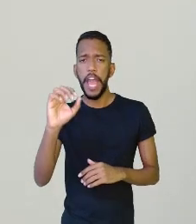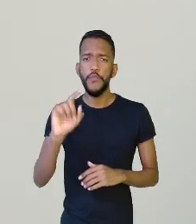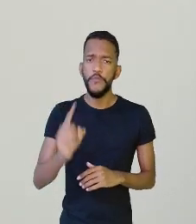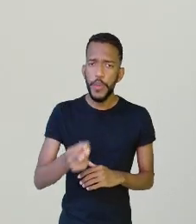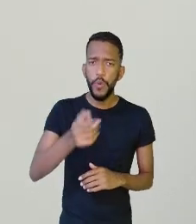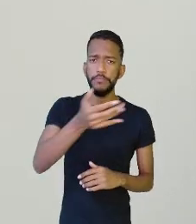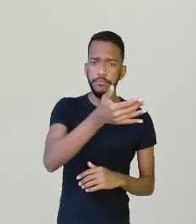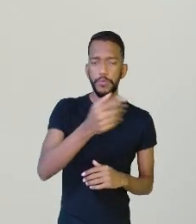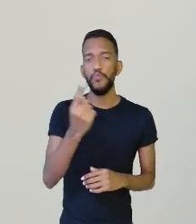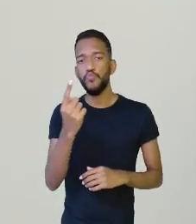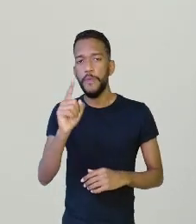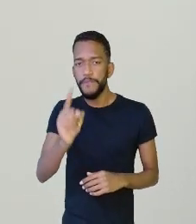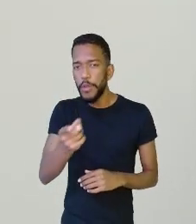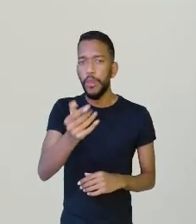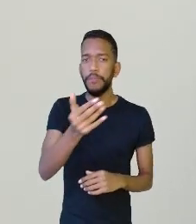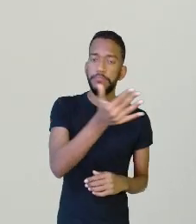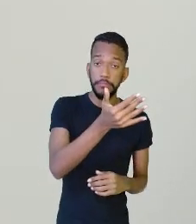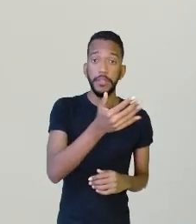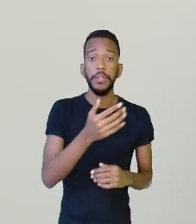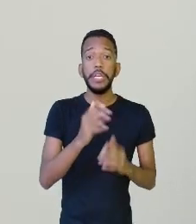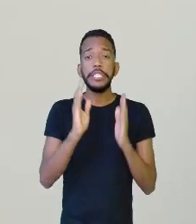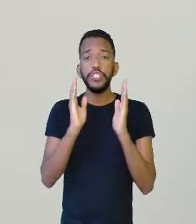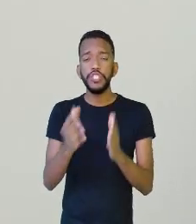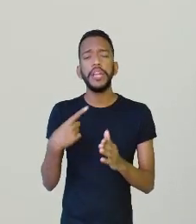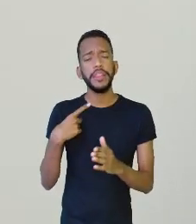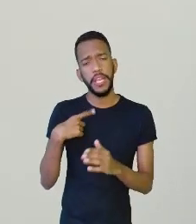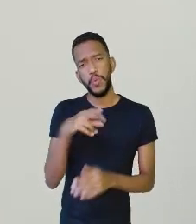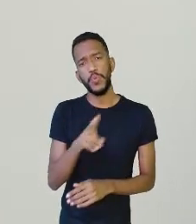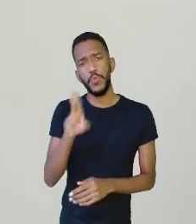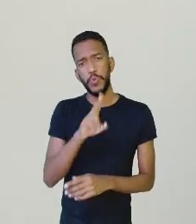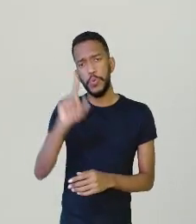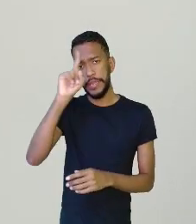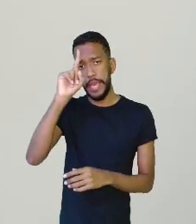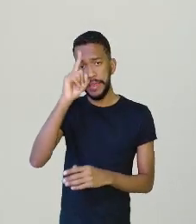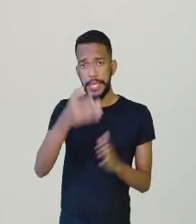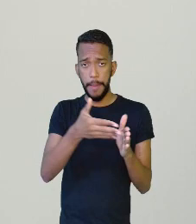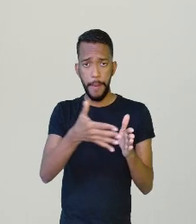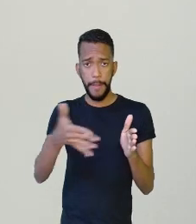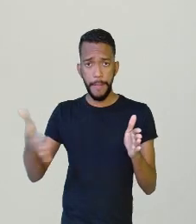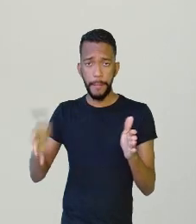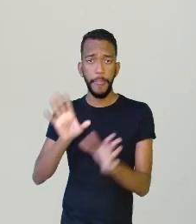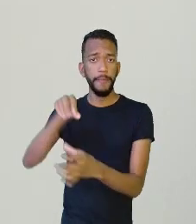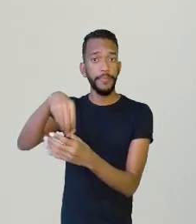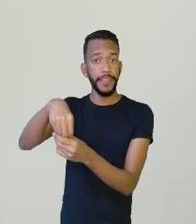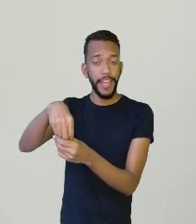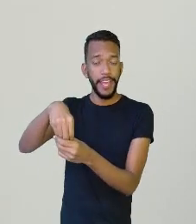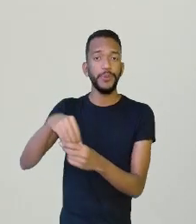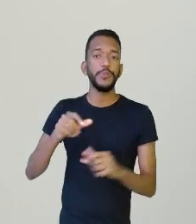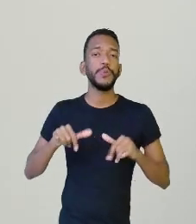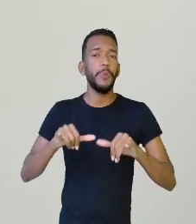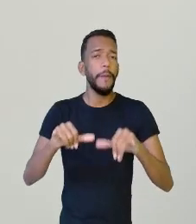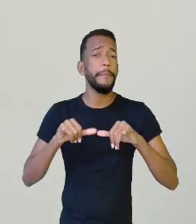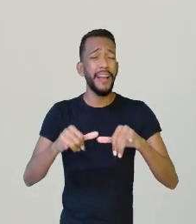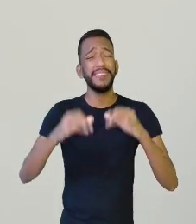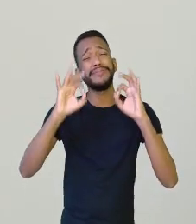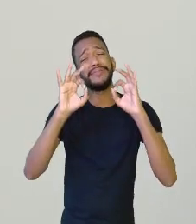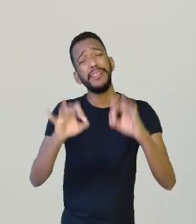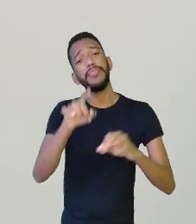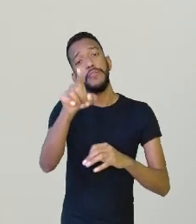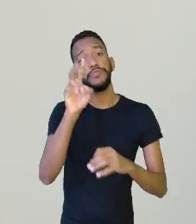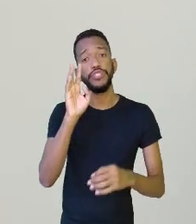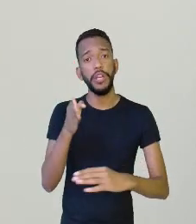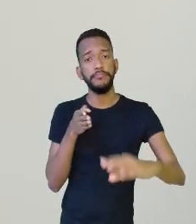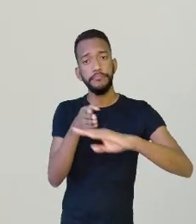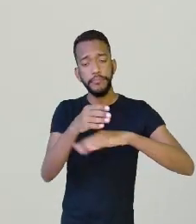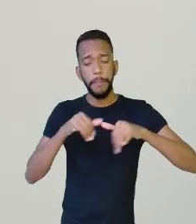utilizados para muitas coisas no nosso dia a dia, inclusive em supermercado. Eu tenho certeza que com a sua mãe, com